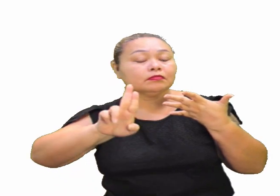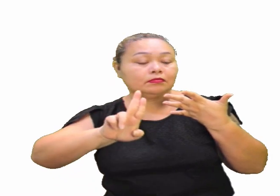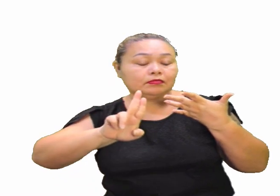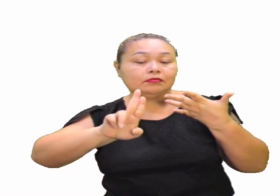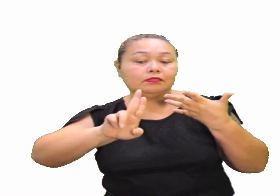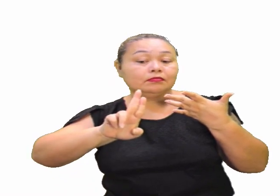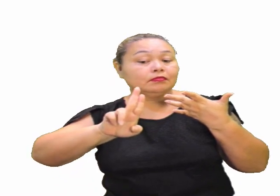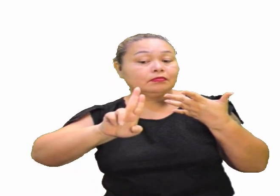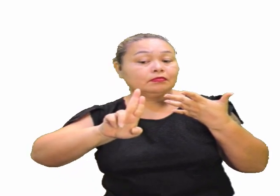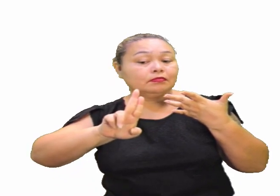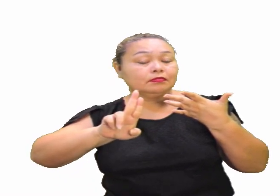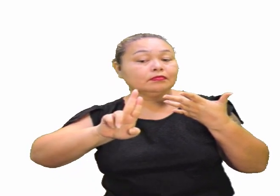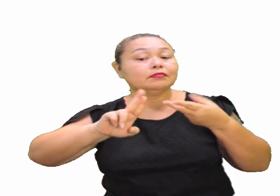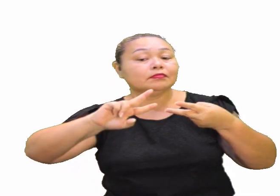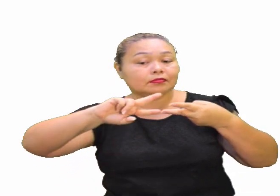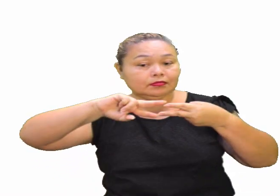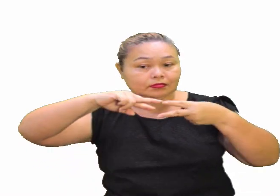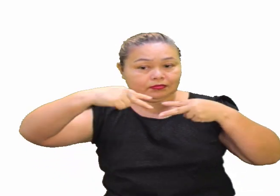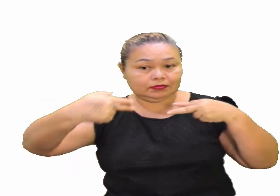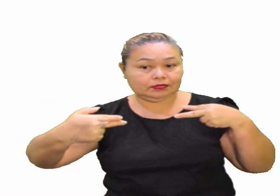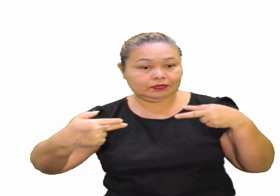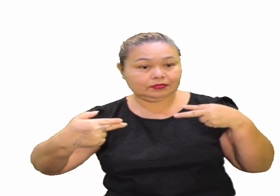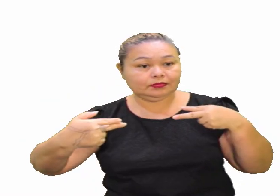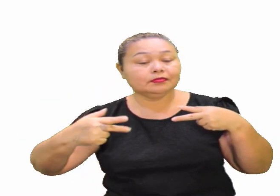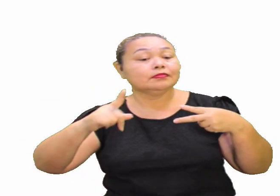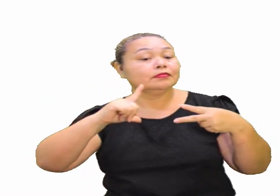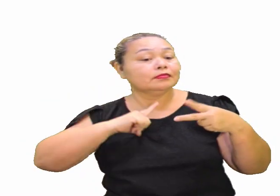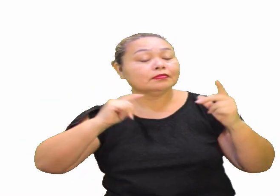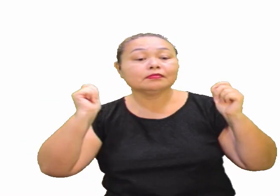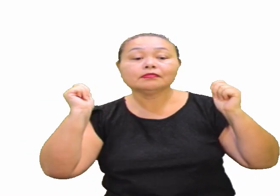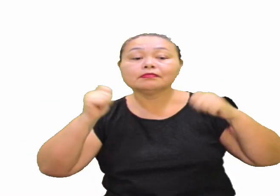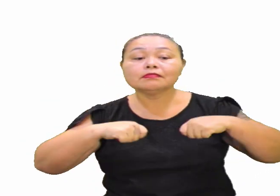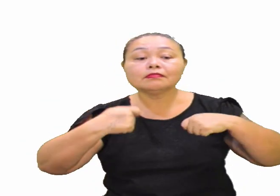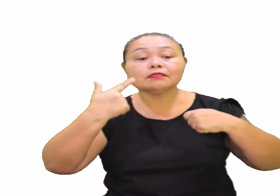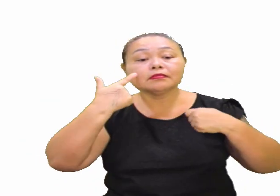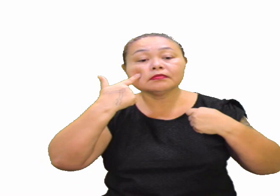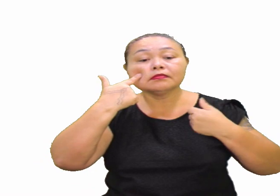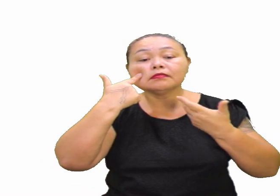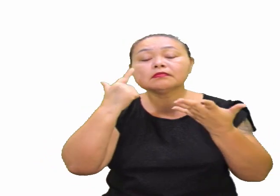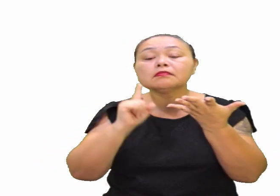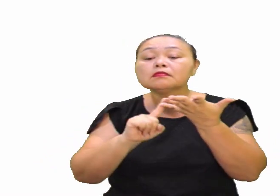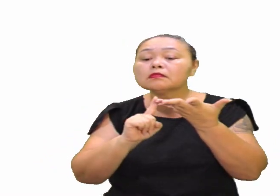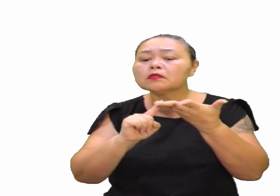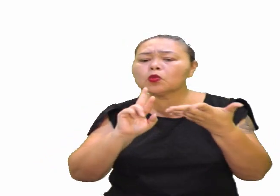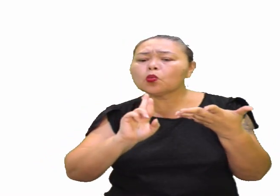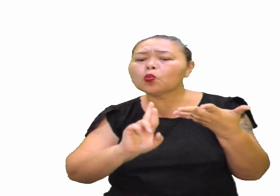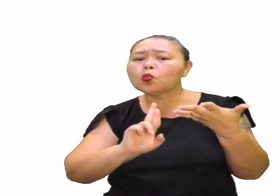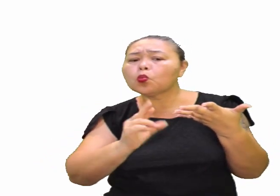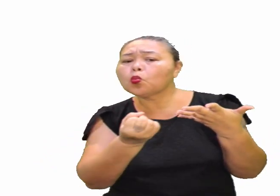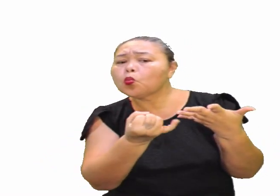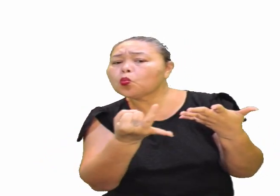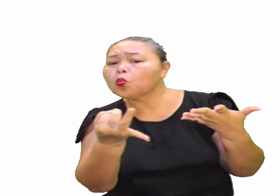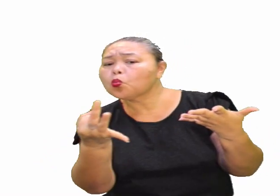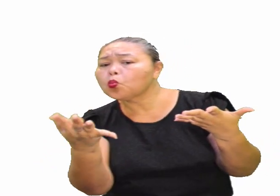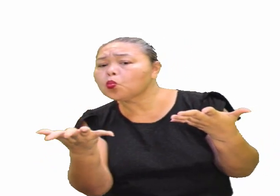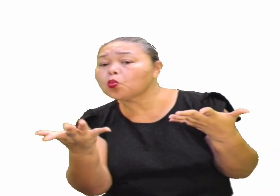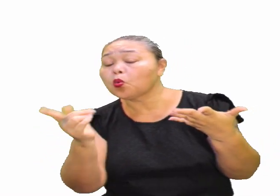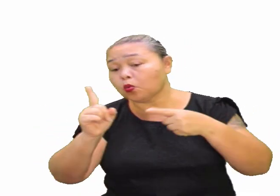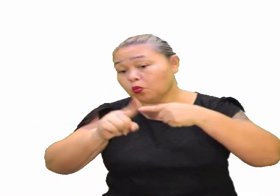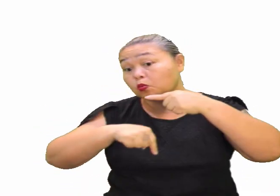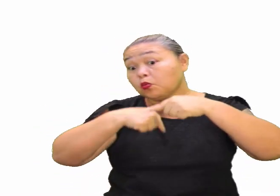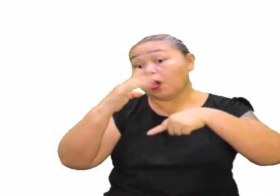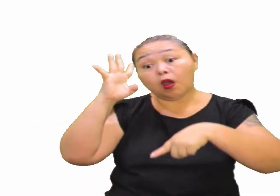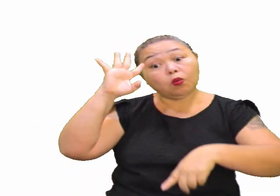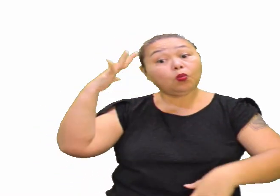assim, eu não coloquei autossômico, eu não coloquei heterozigoto, eu descrevi.